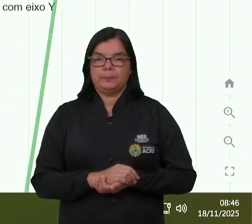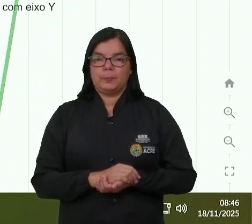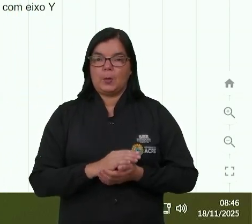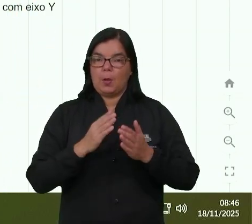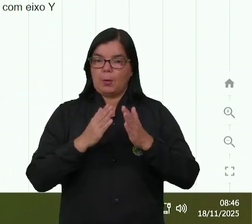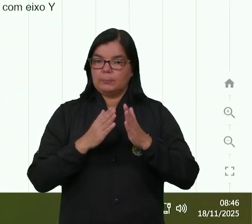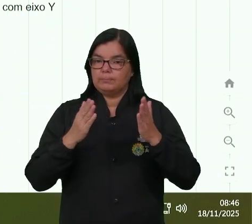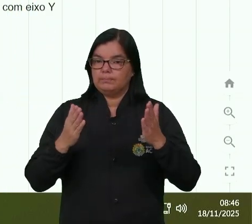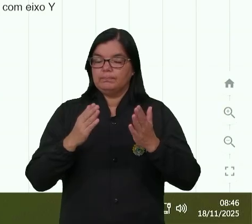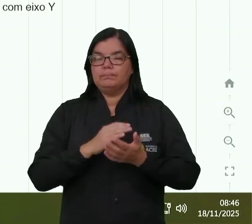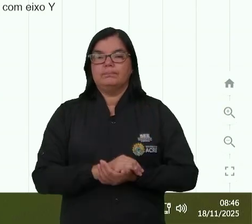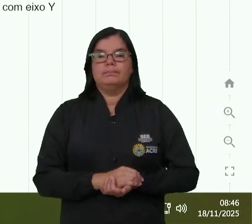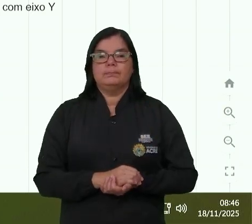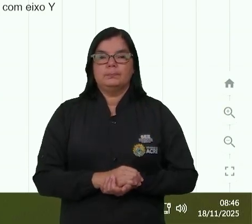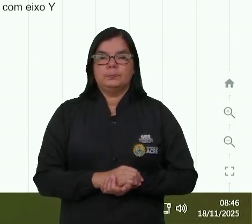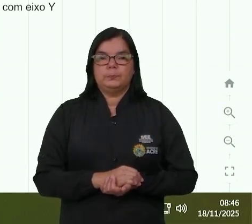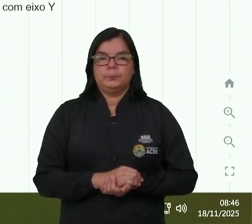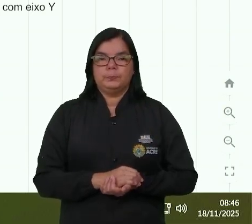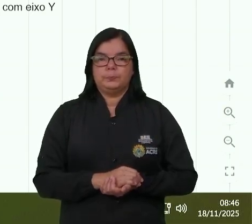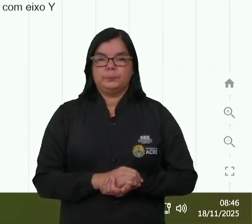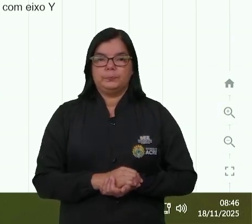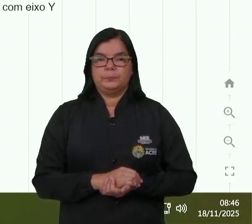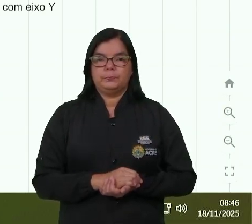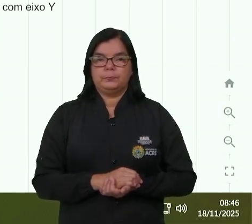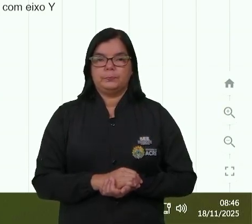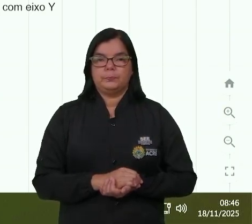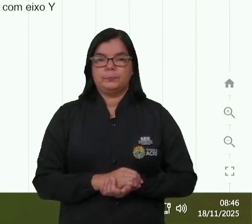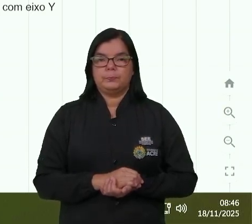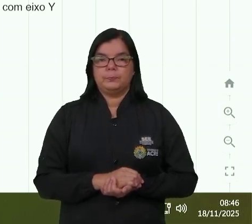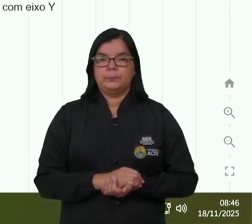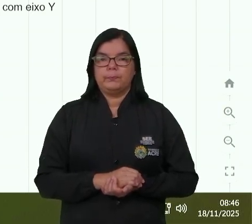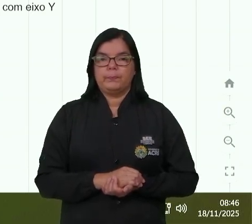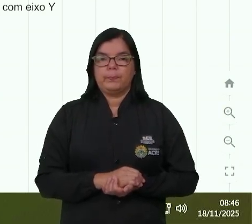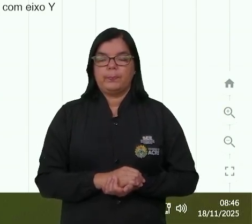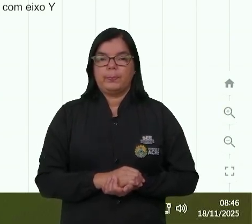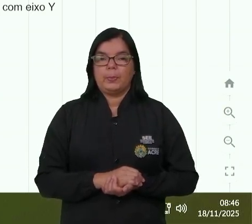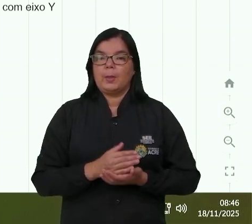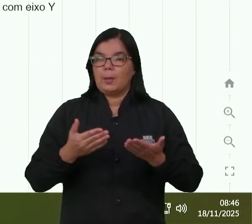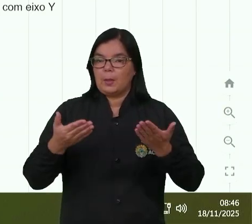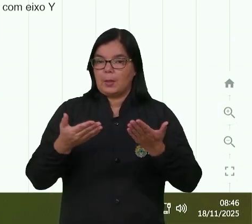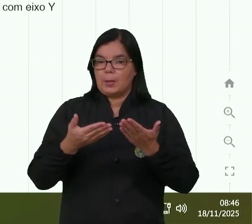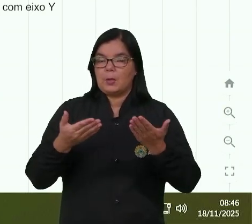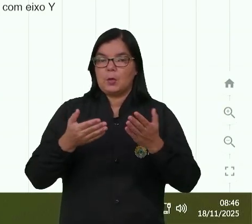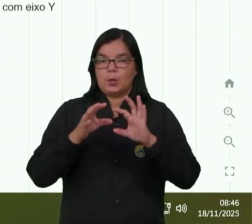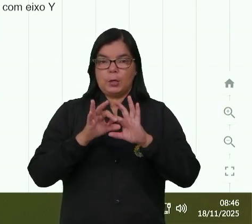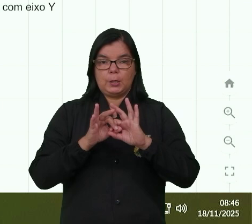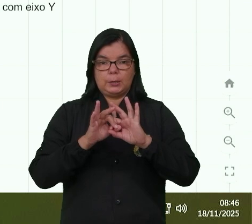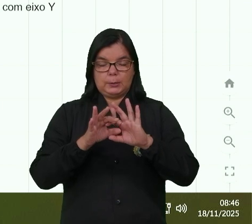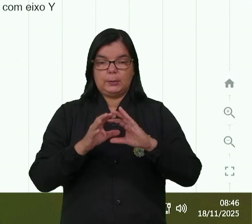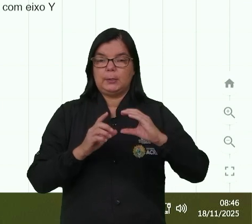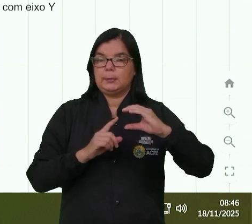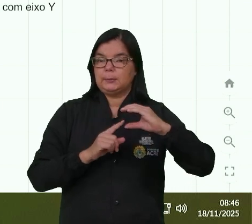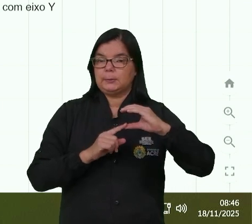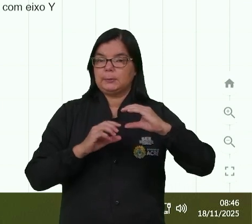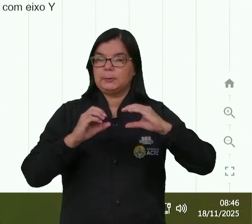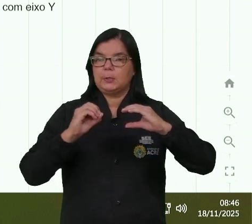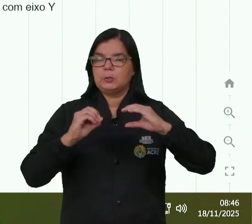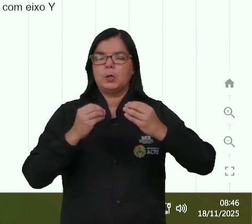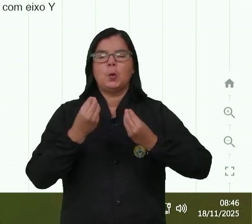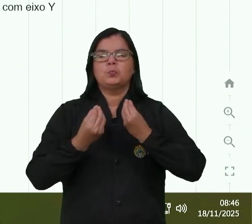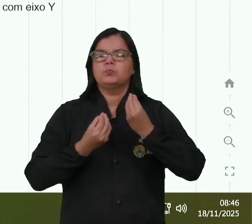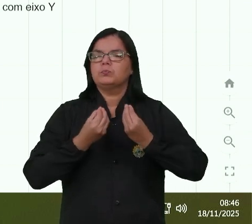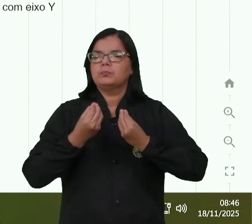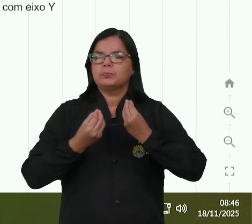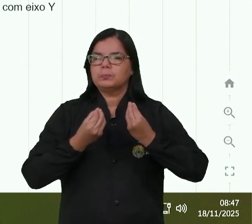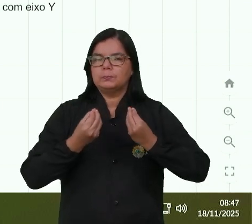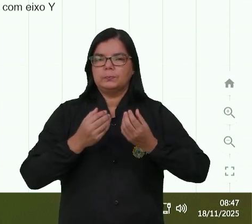assim por diante. Então, eu vou deixar agora esse C em zero. Vamos ver o que esse C